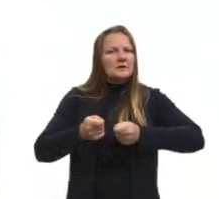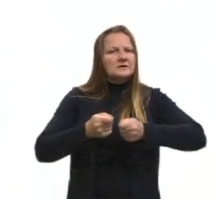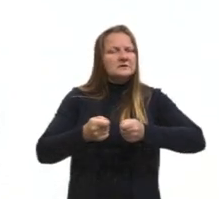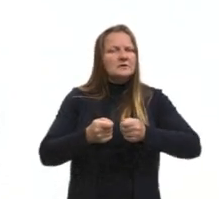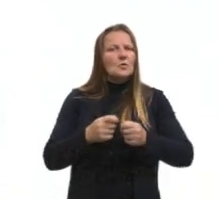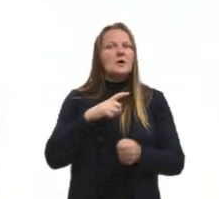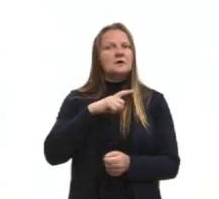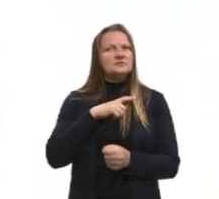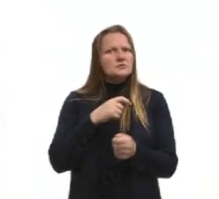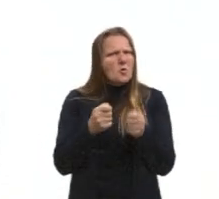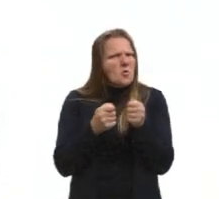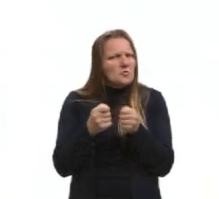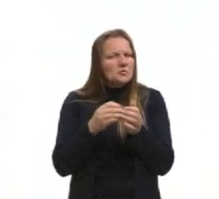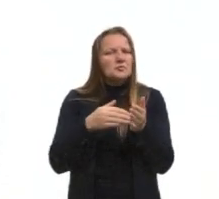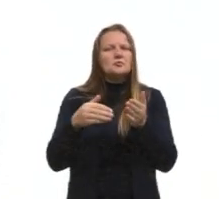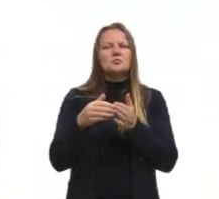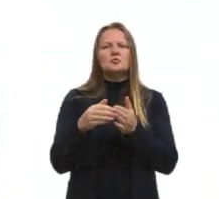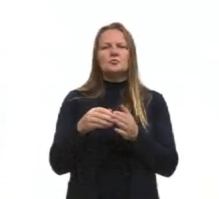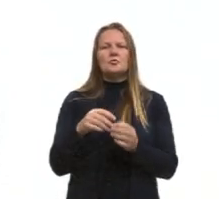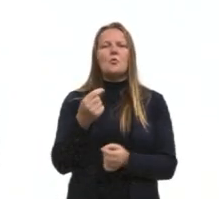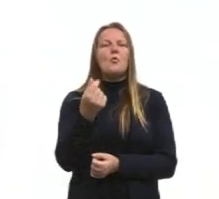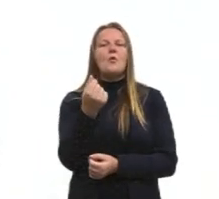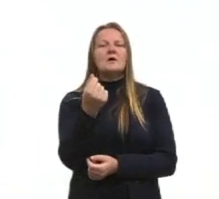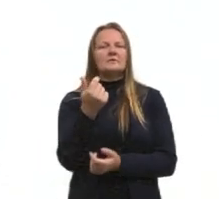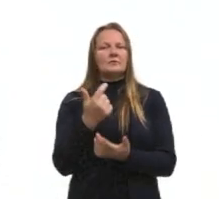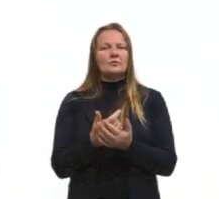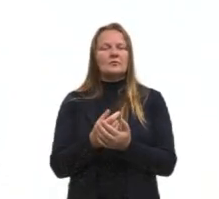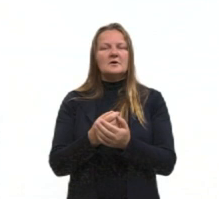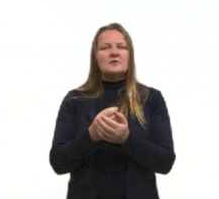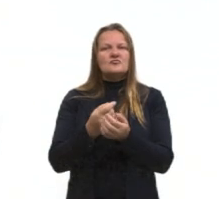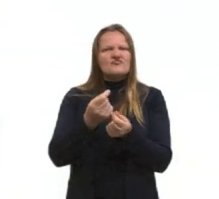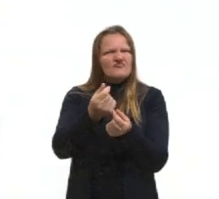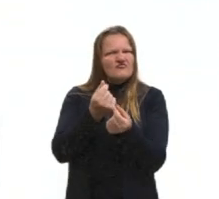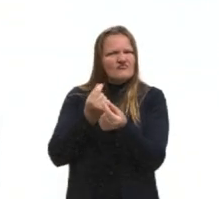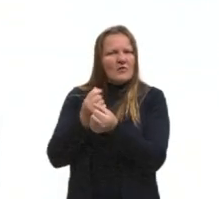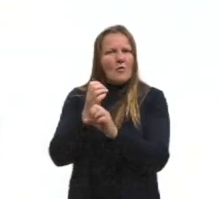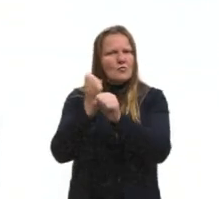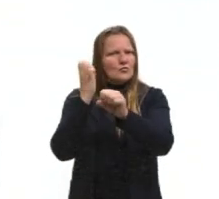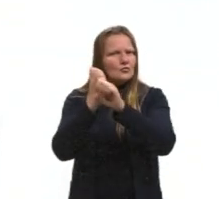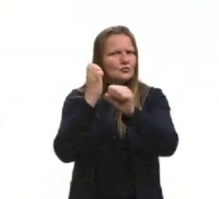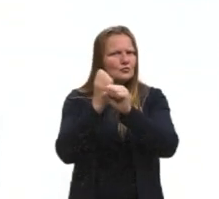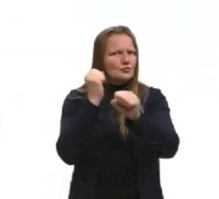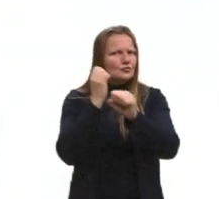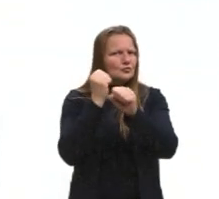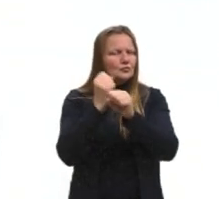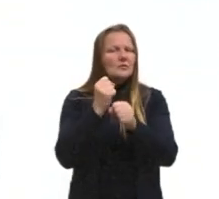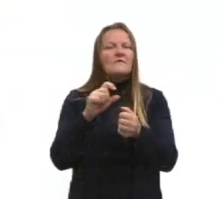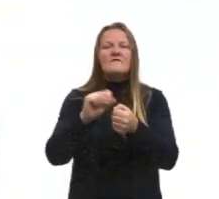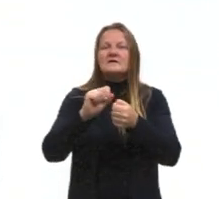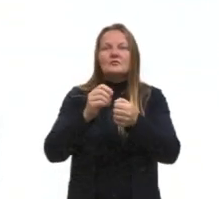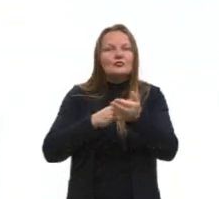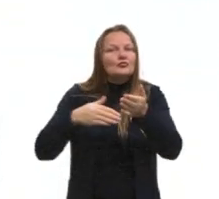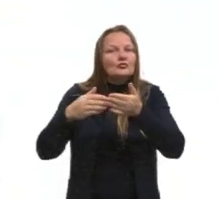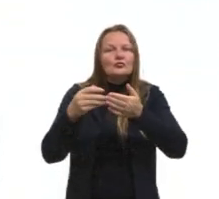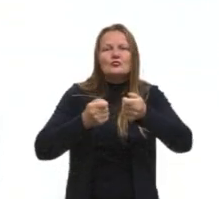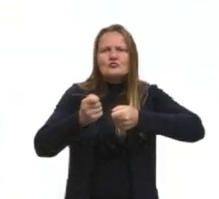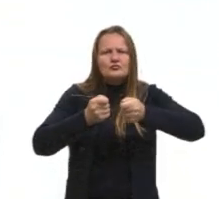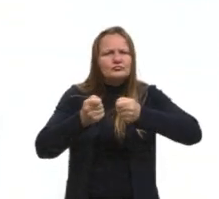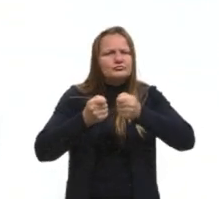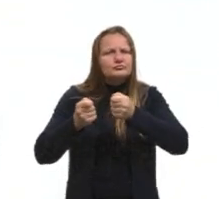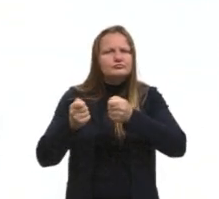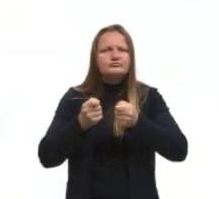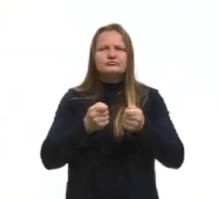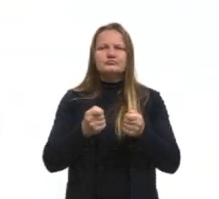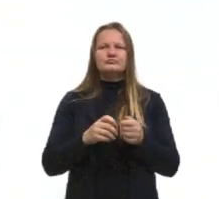dizer não vamos vender a x do petróleo né e ganhar em cima disso tá então elas que faziam elas que faziam essas